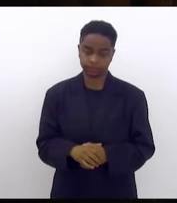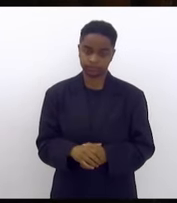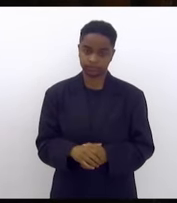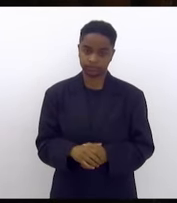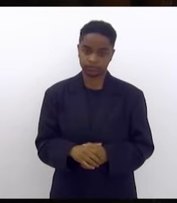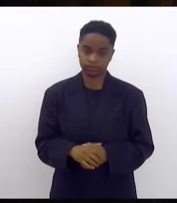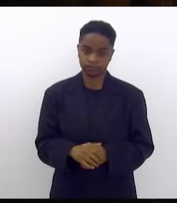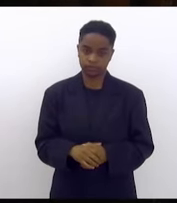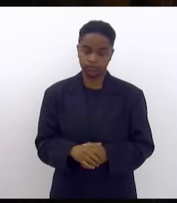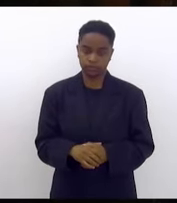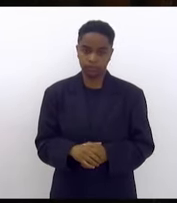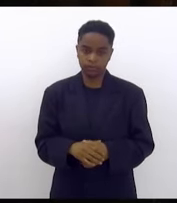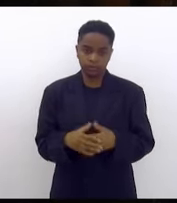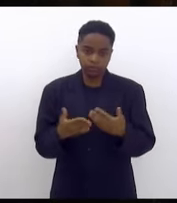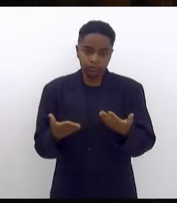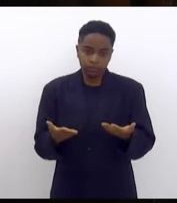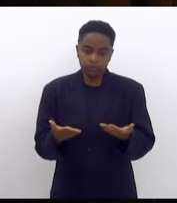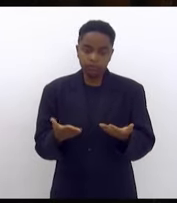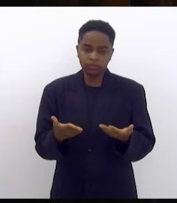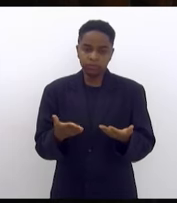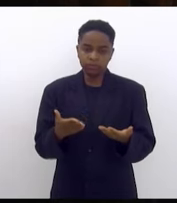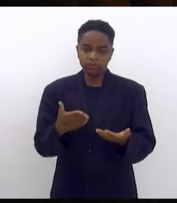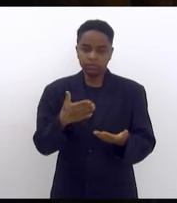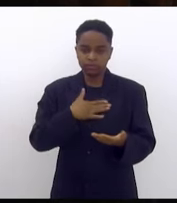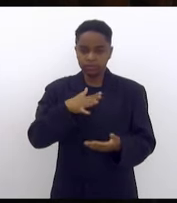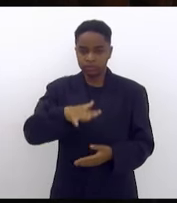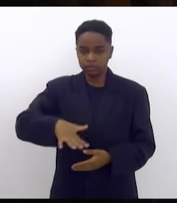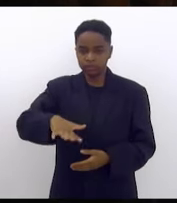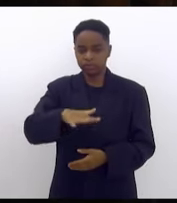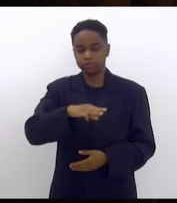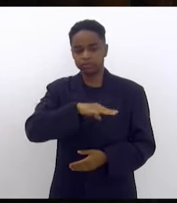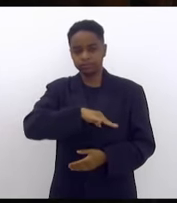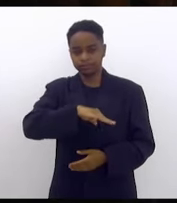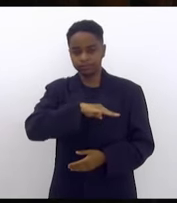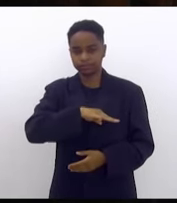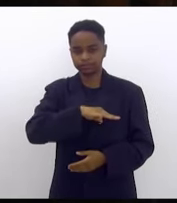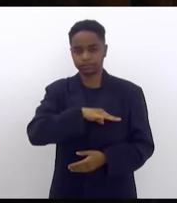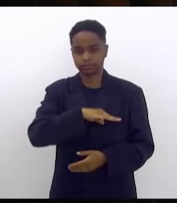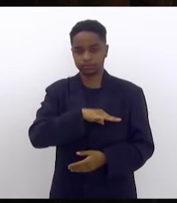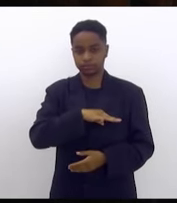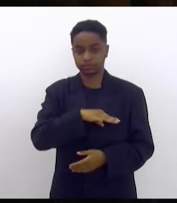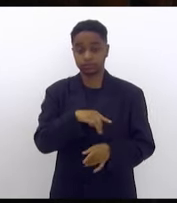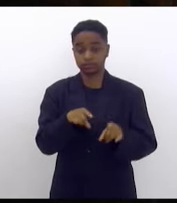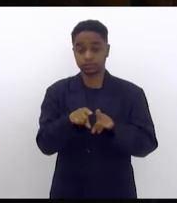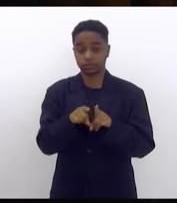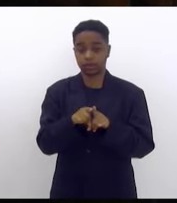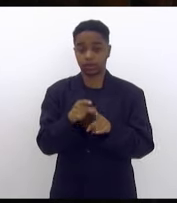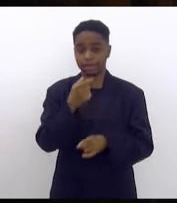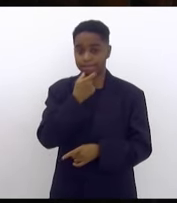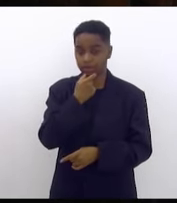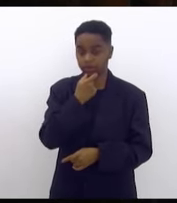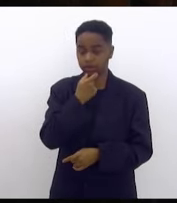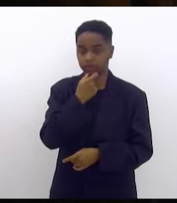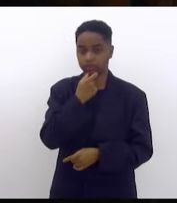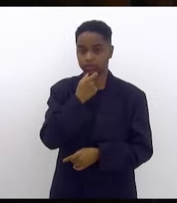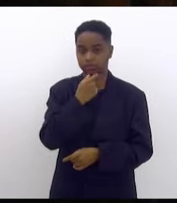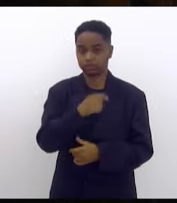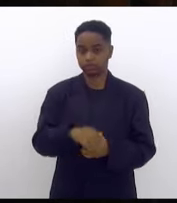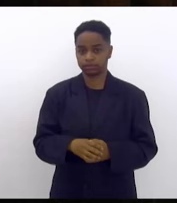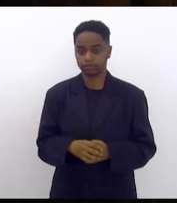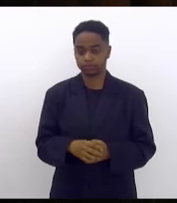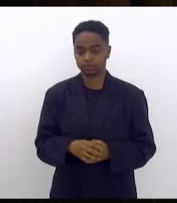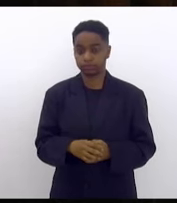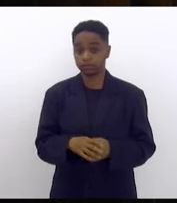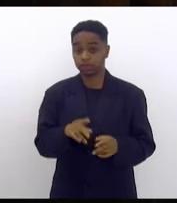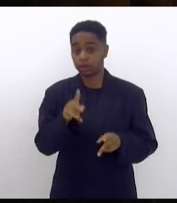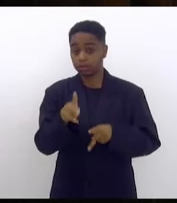tratado. Ora, na minha região de Madureira, na região da Vila da Penha, a